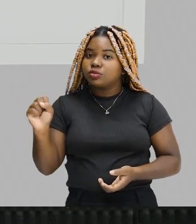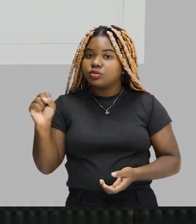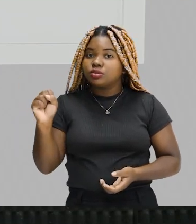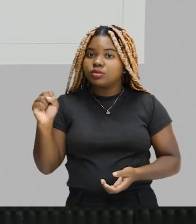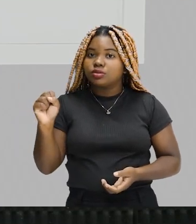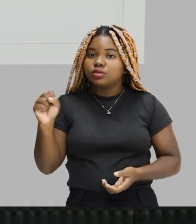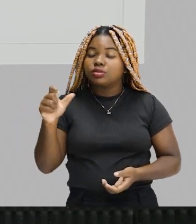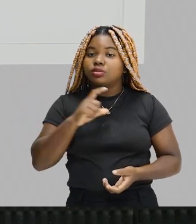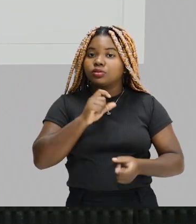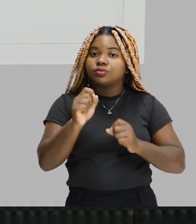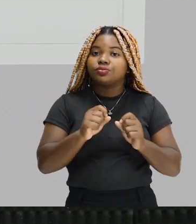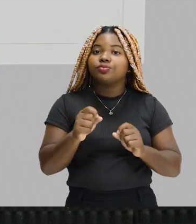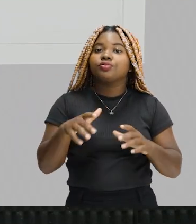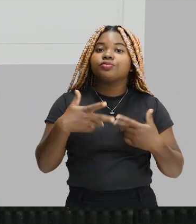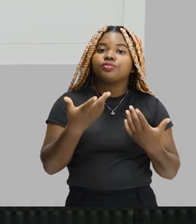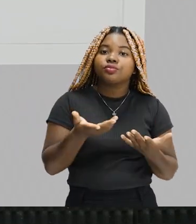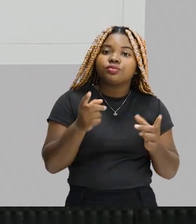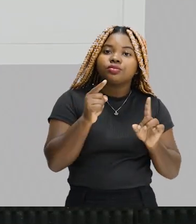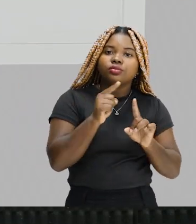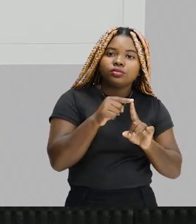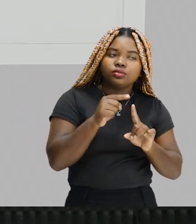tem carga